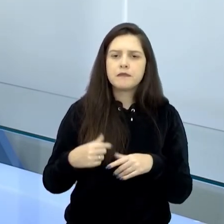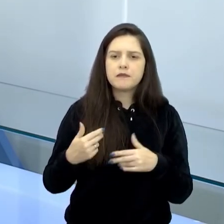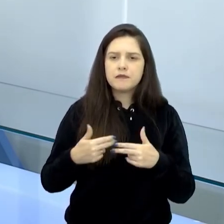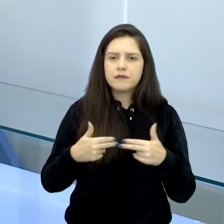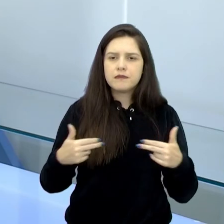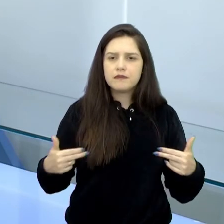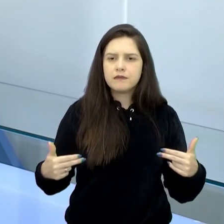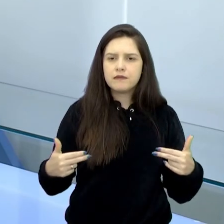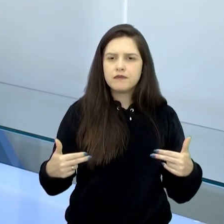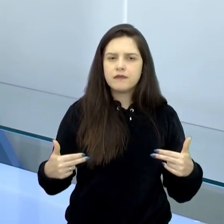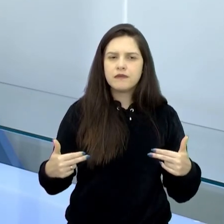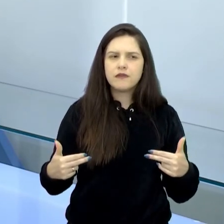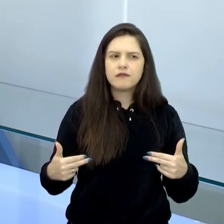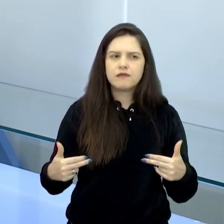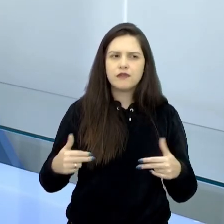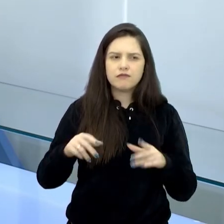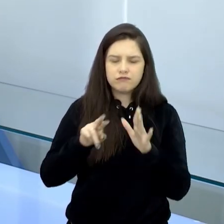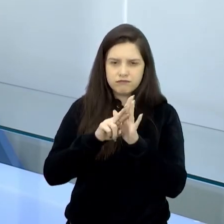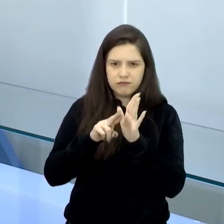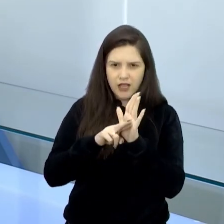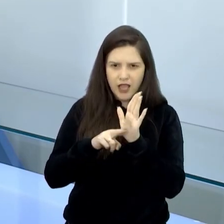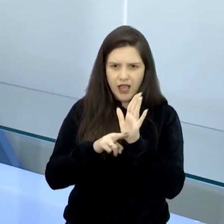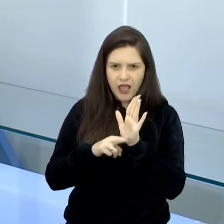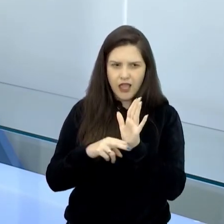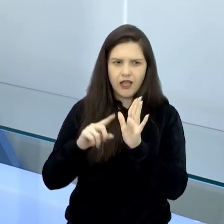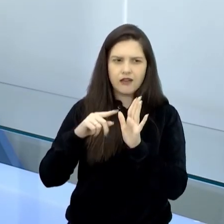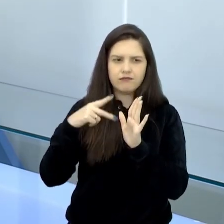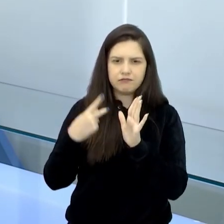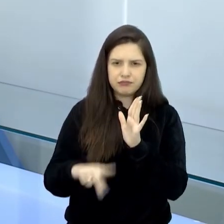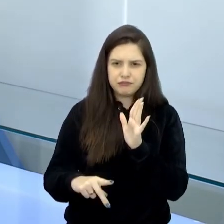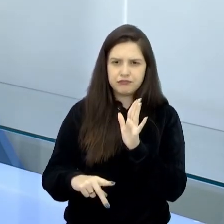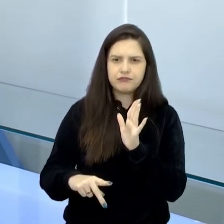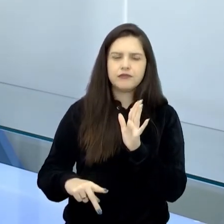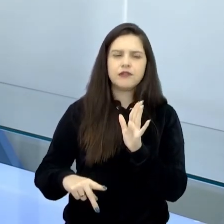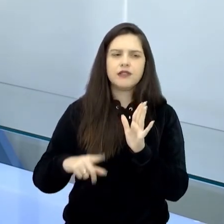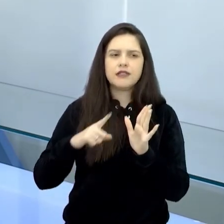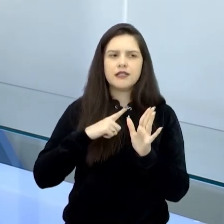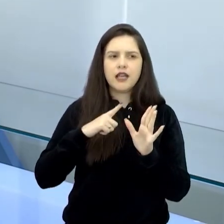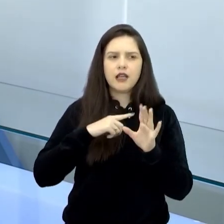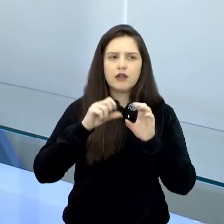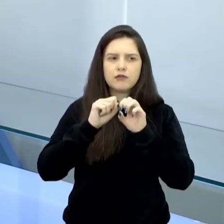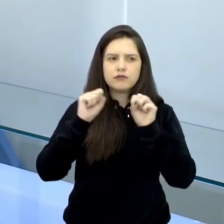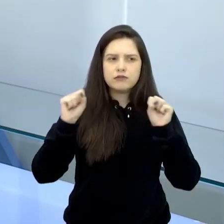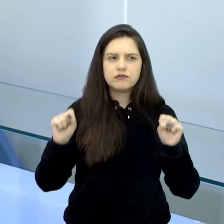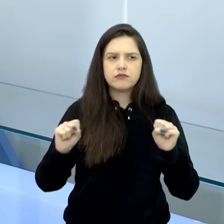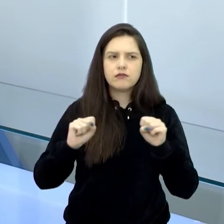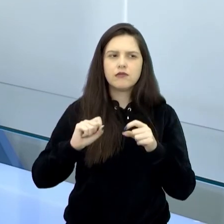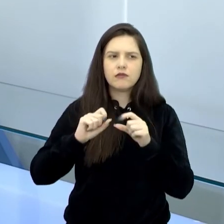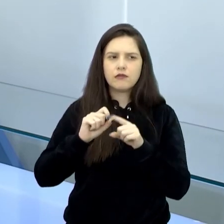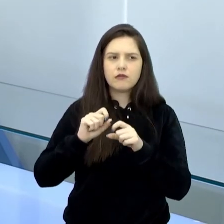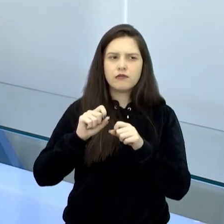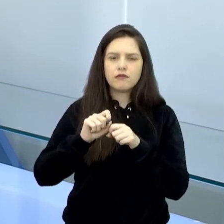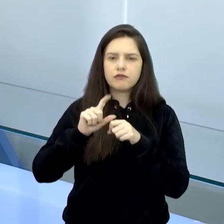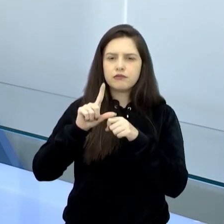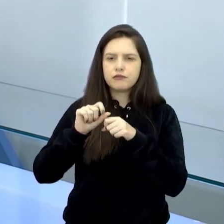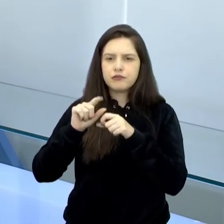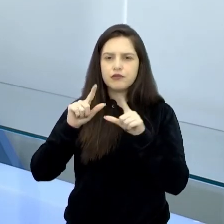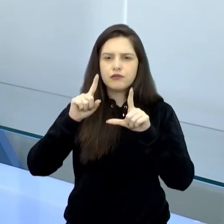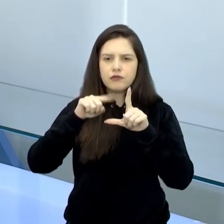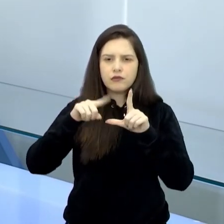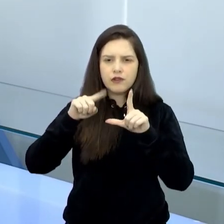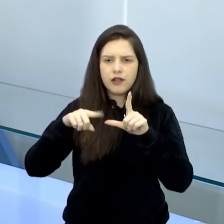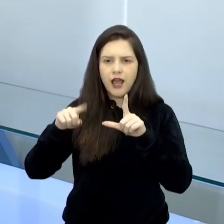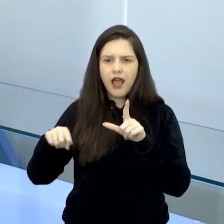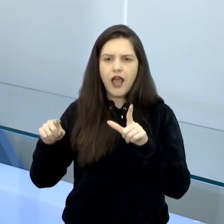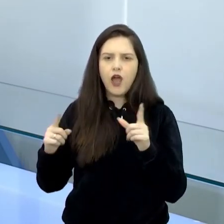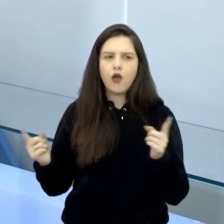da termodinâmica, a entropia, quando o meu sistema atinge um grau máximo de caos para que ele possa então se reverter